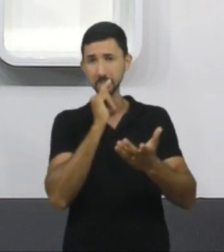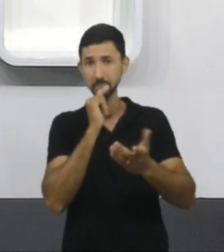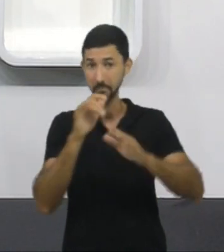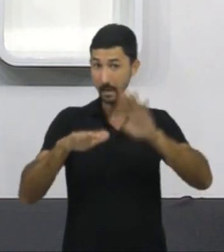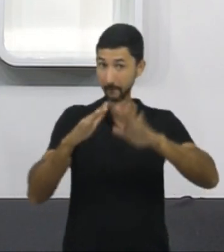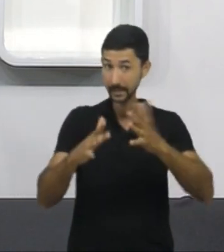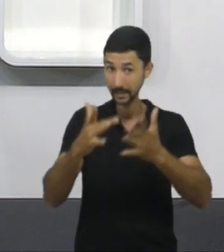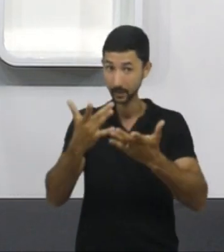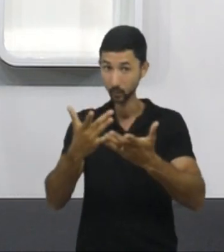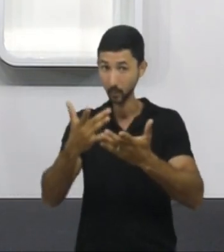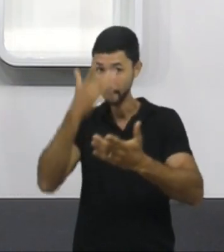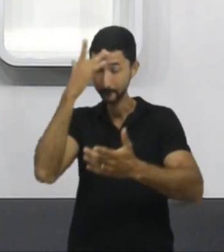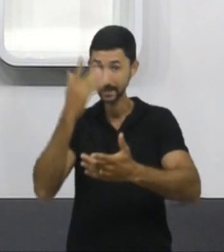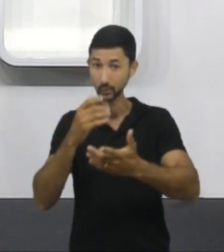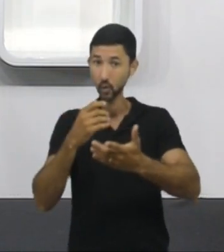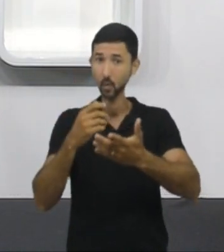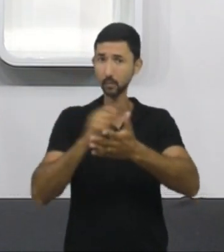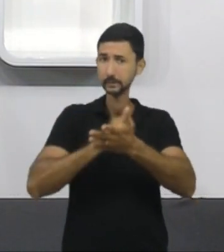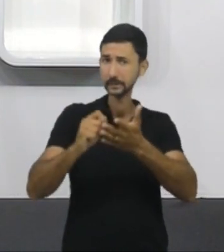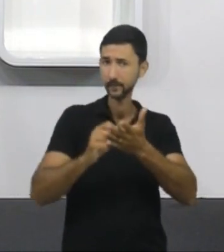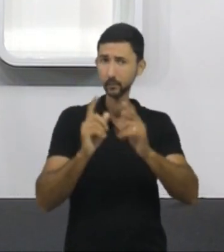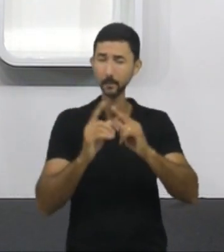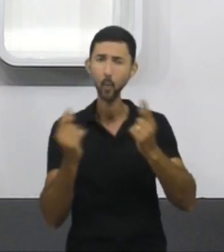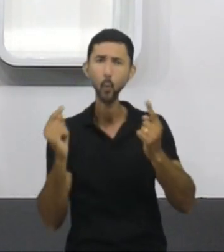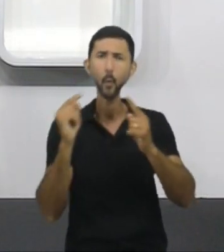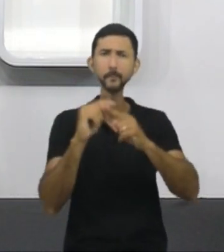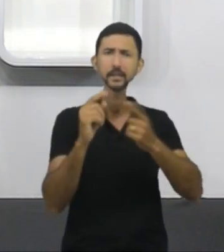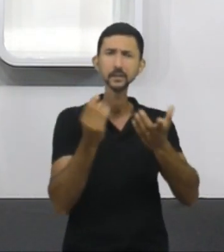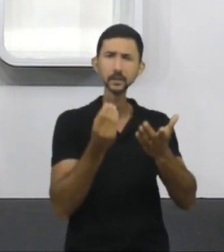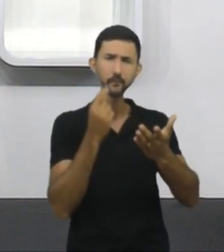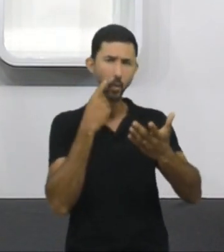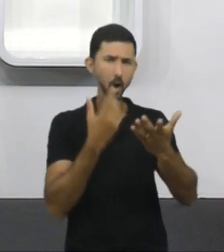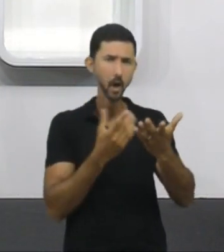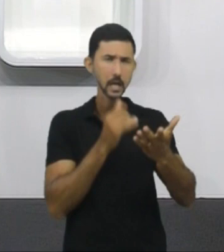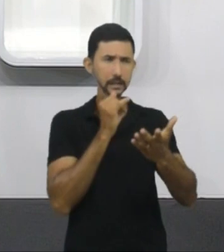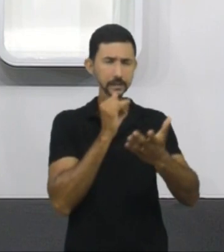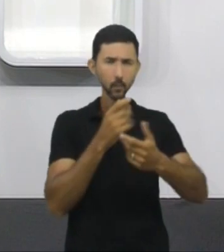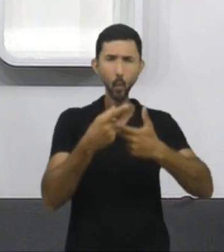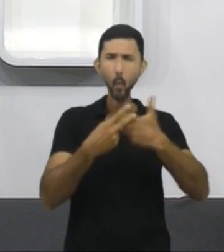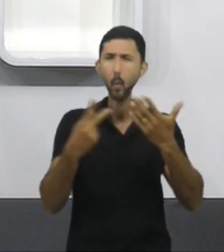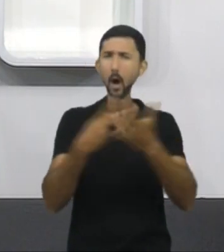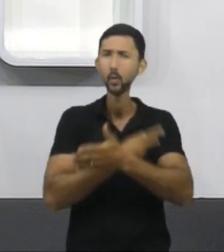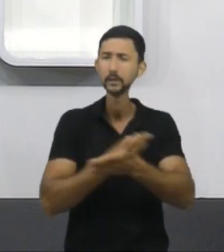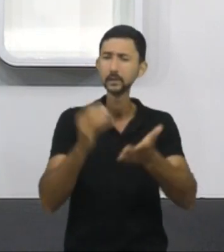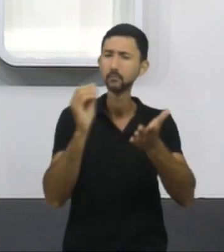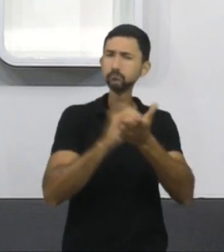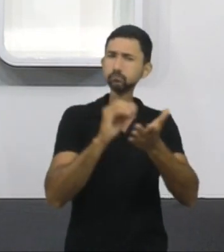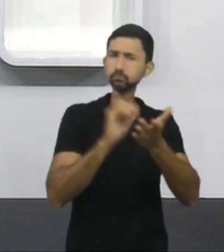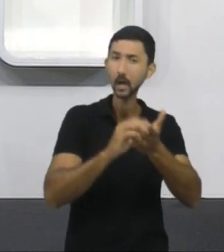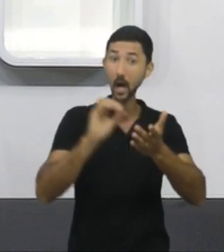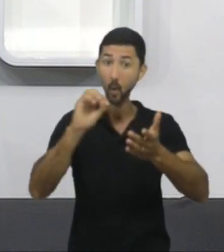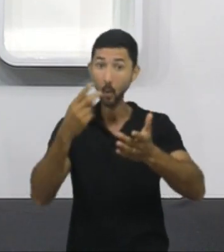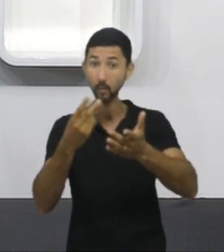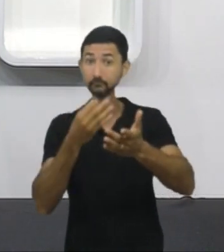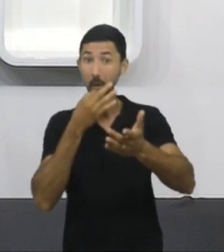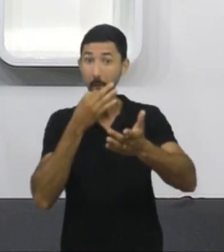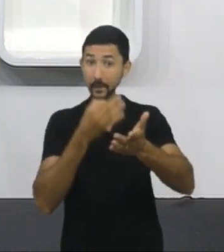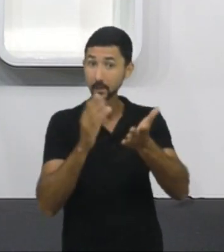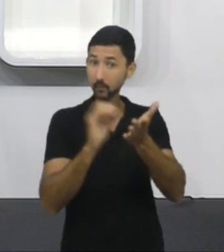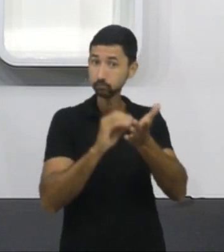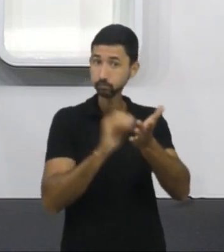quem escreveu e do objetivo dessa pessoa, fatos sendo relatados ou a opinião dela